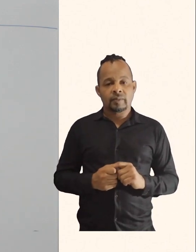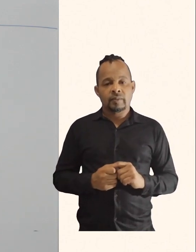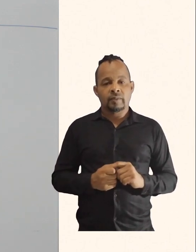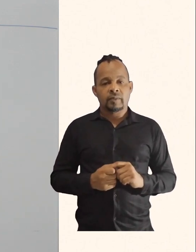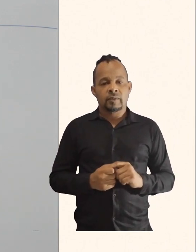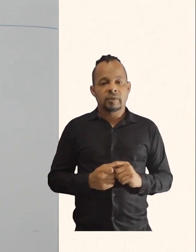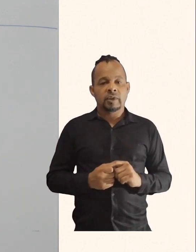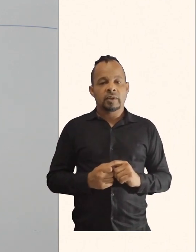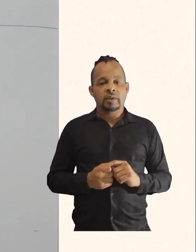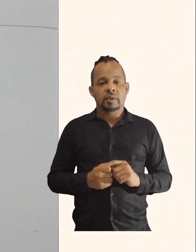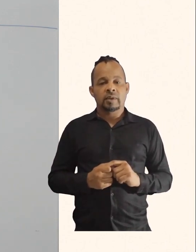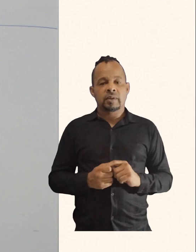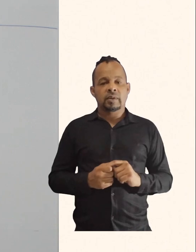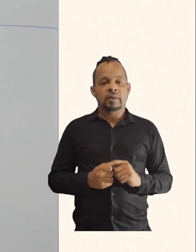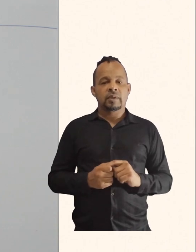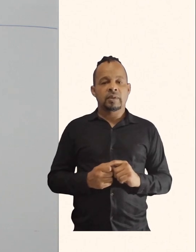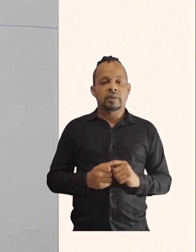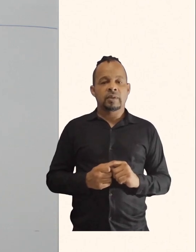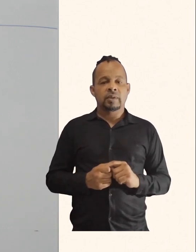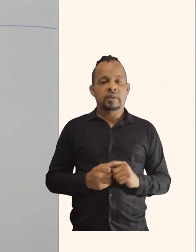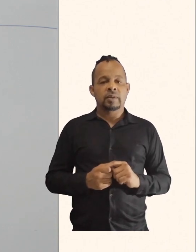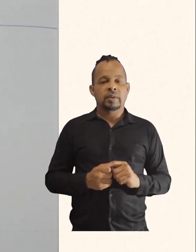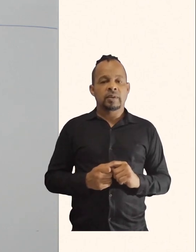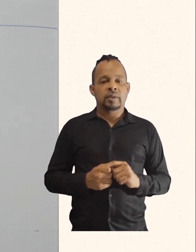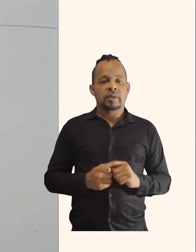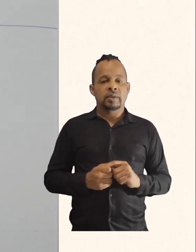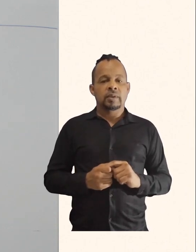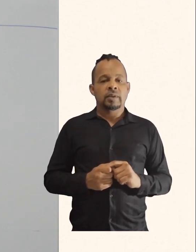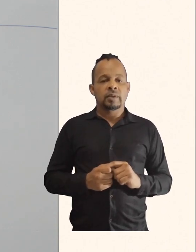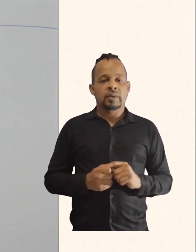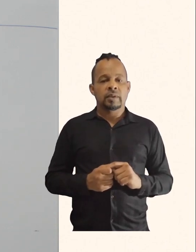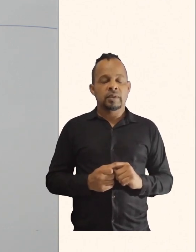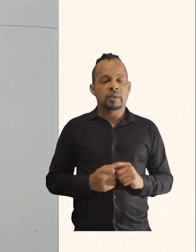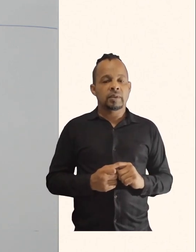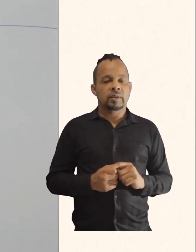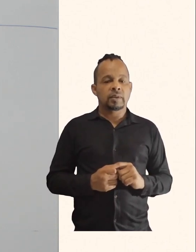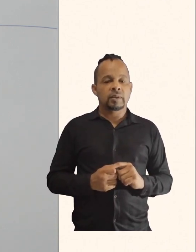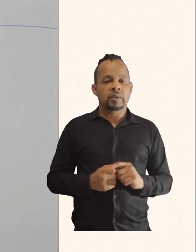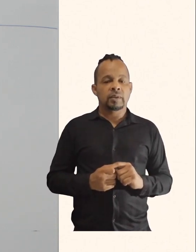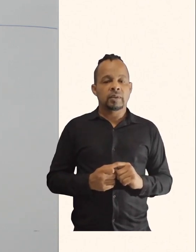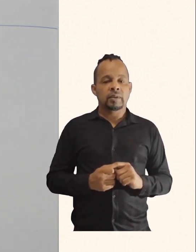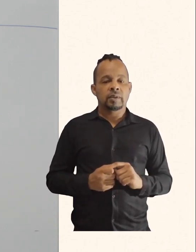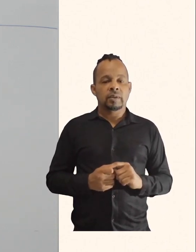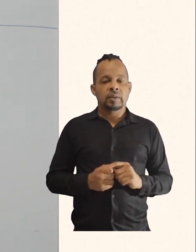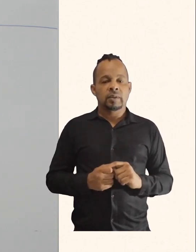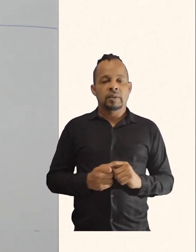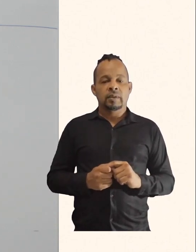A de f escalar dr.